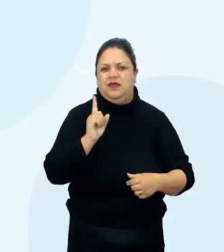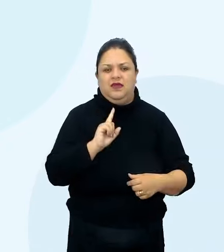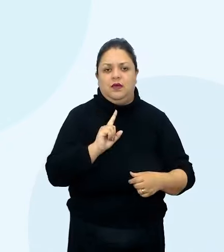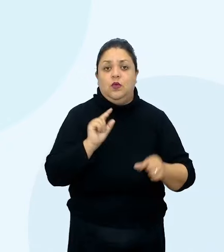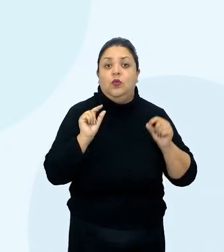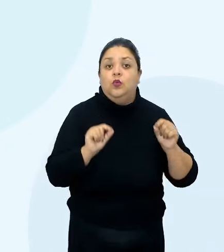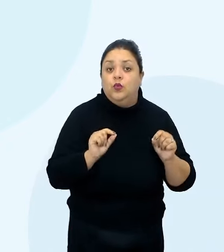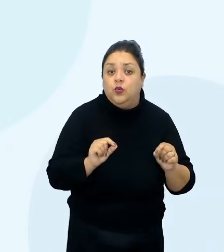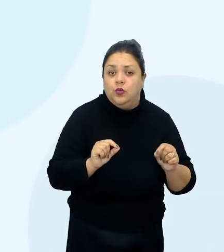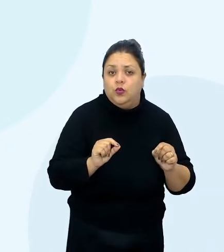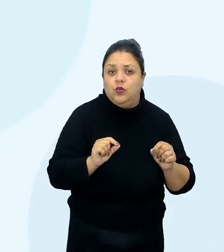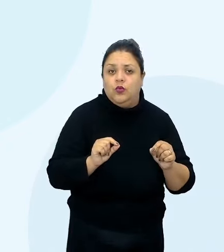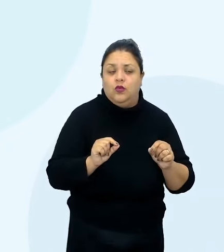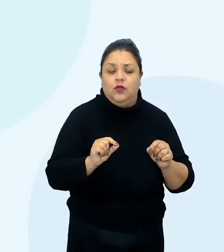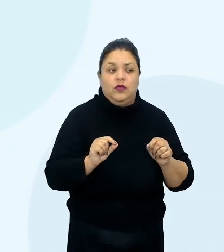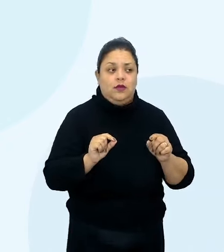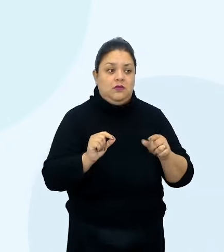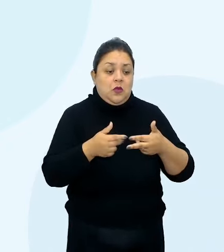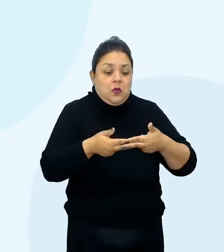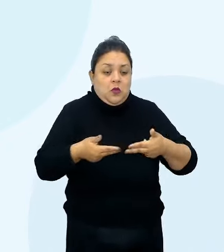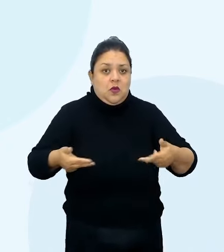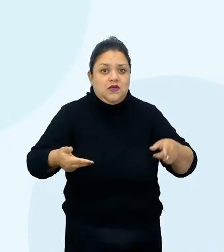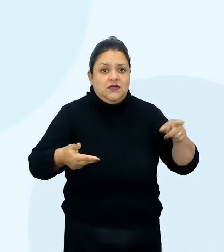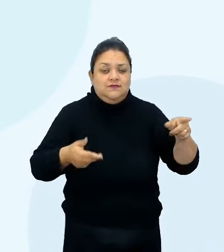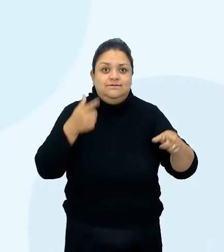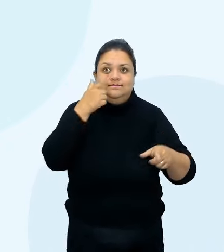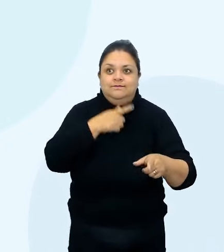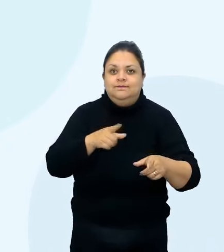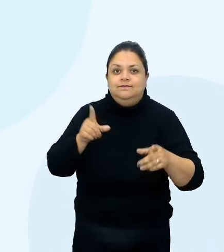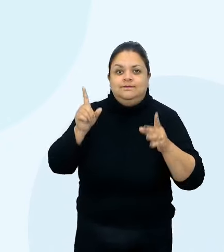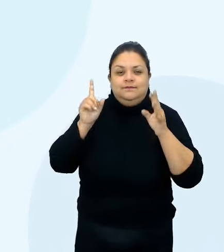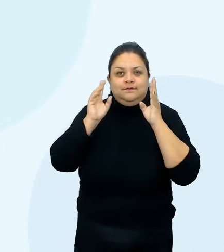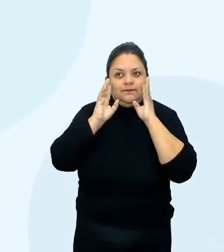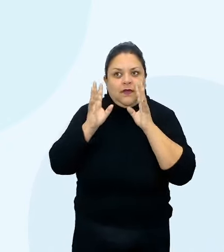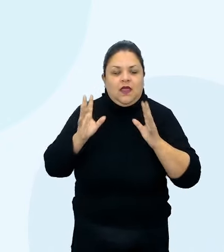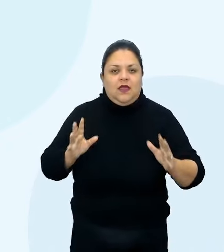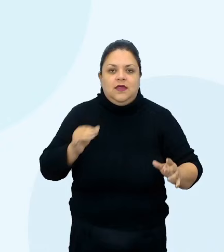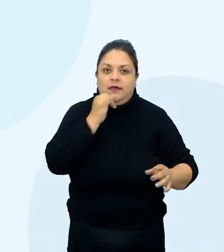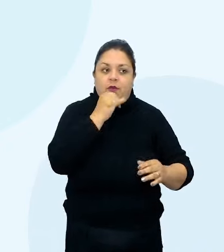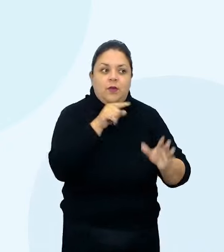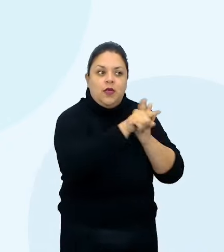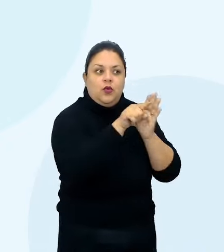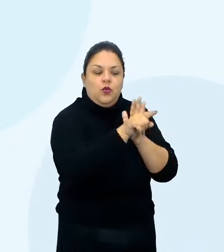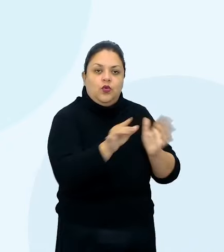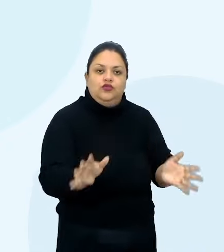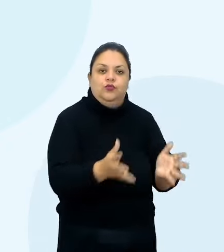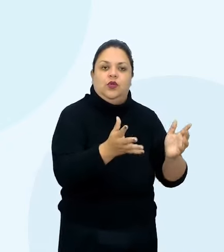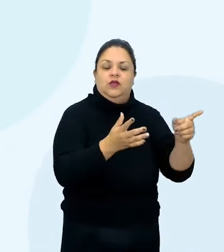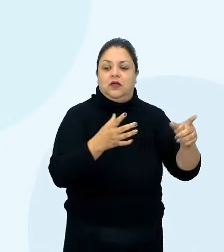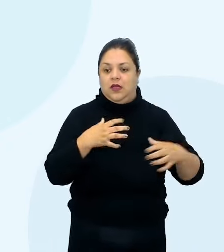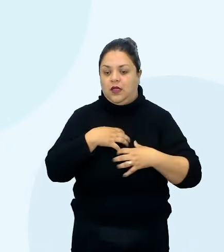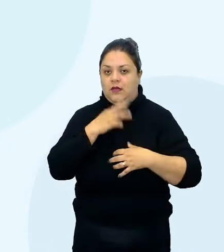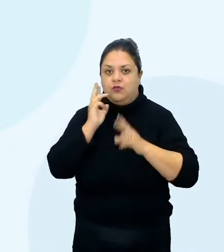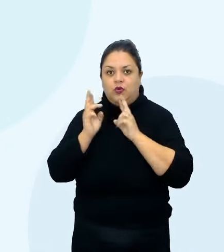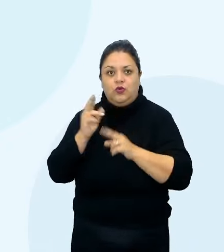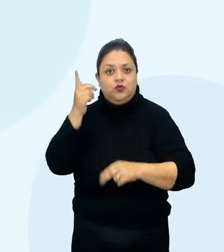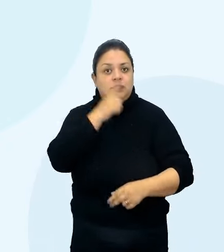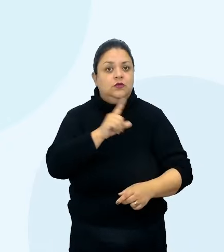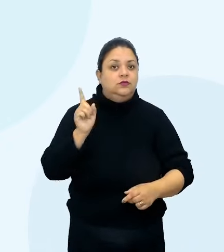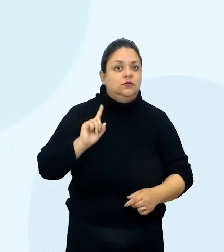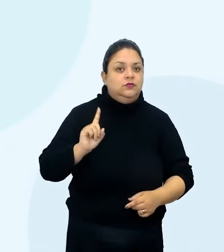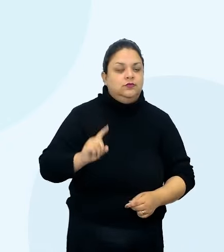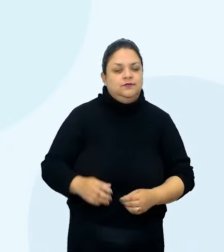se manter atento para aquilo que é feito a estimulação. É importante